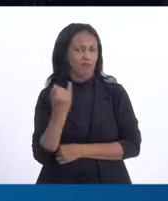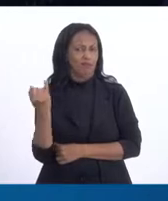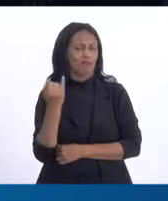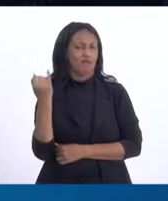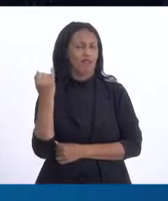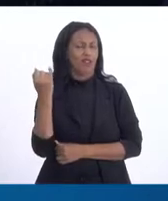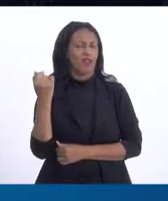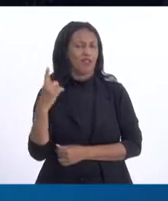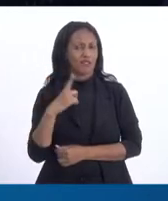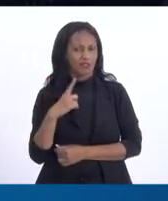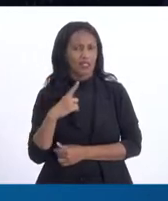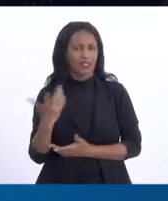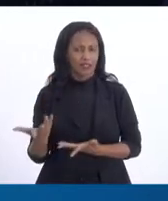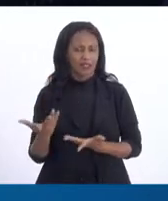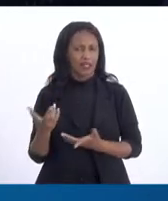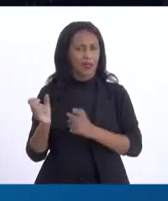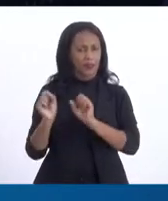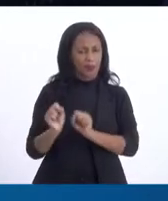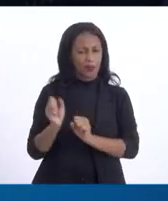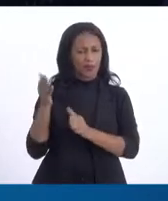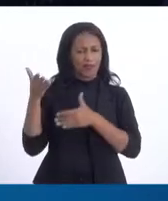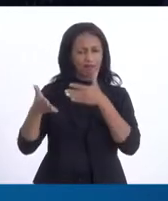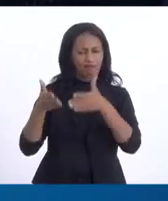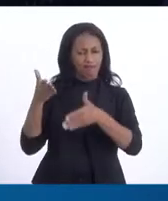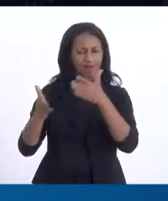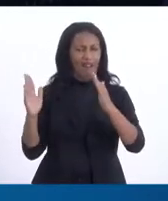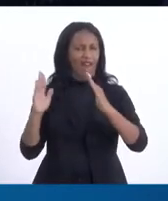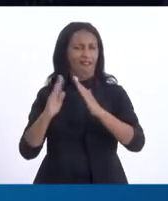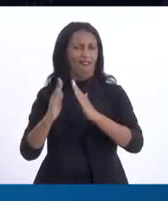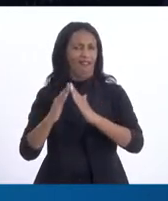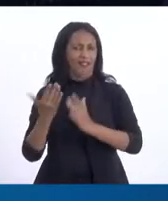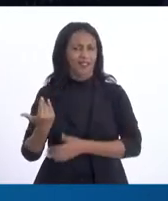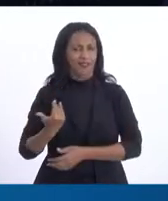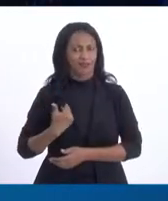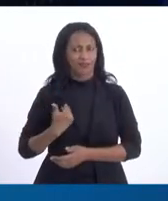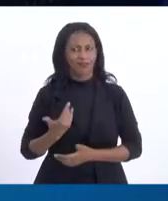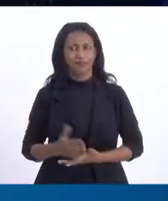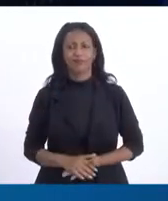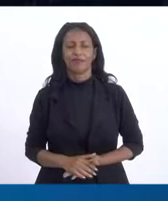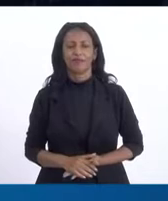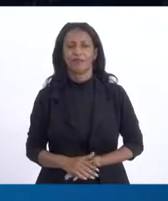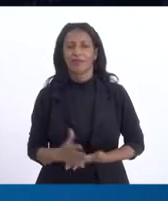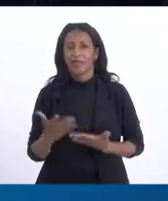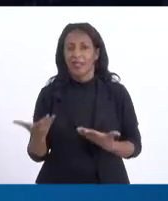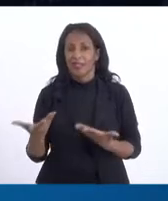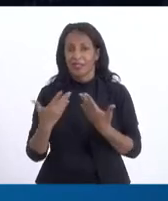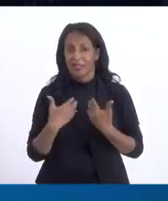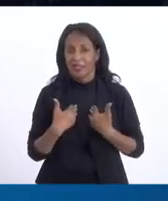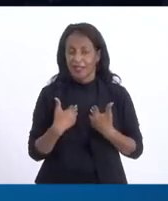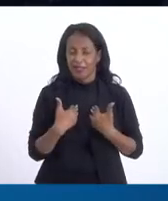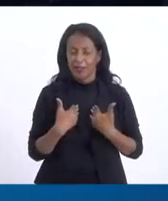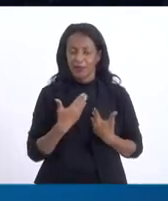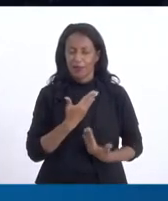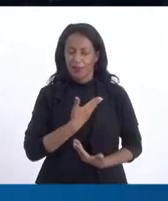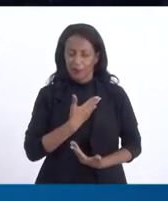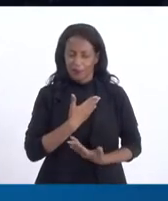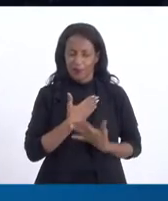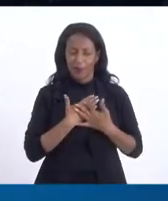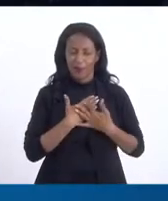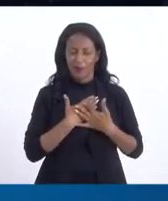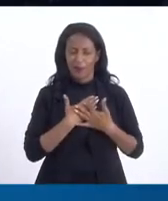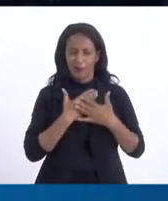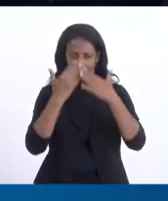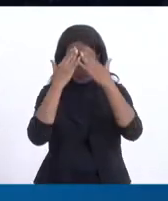é poder frequentar a casa de um amigo. É assim que eu considero você. Muito obrigado pela